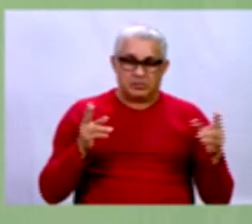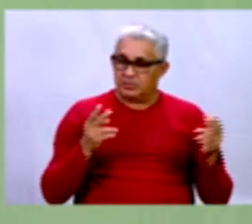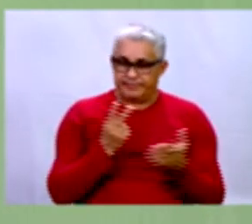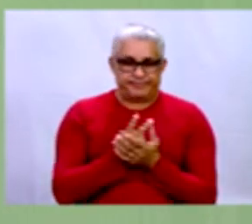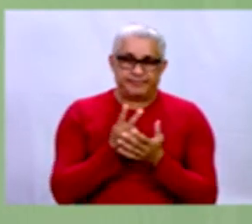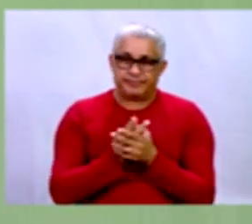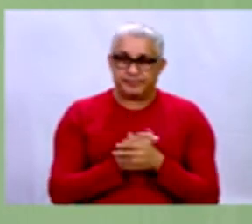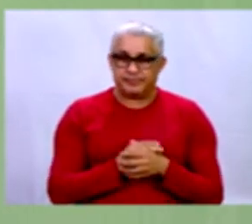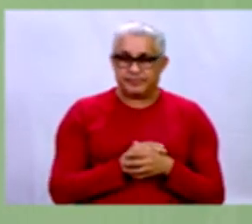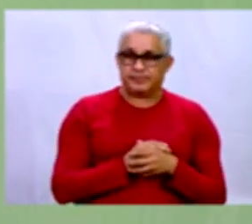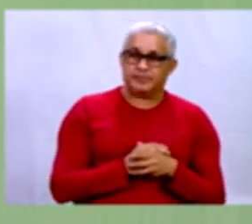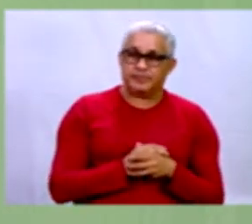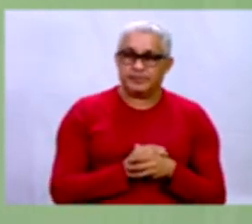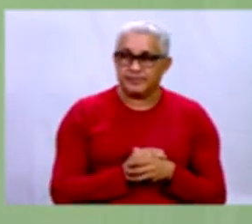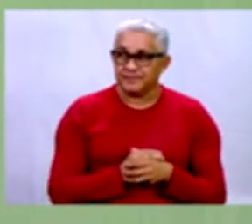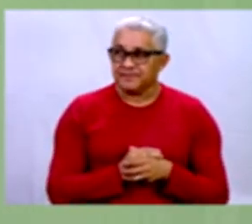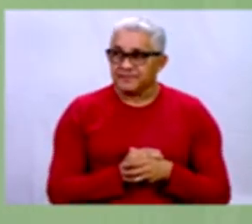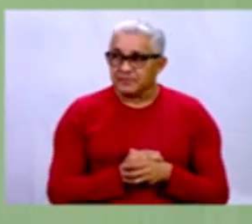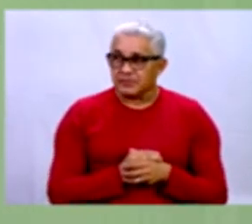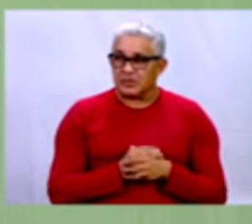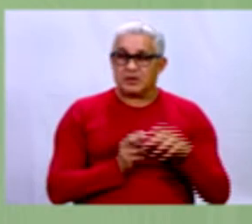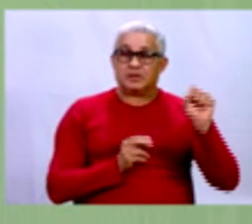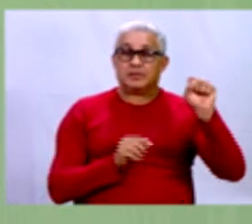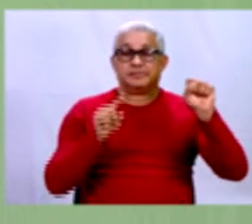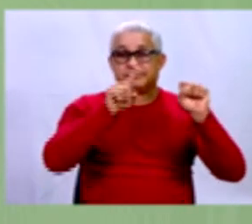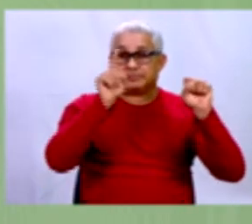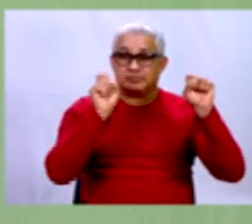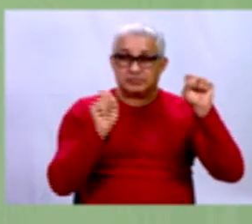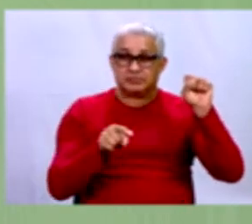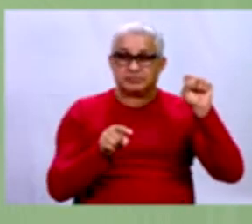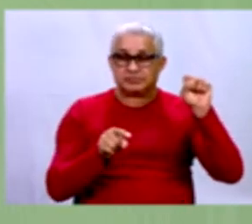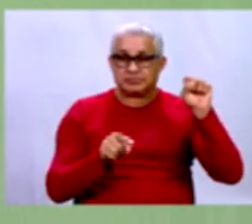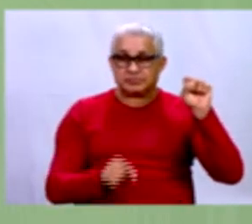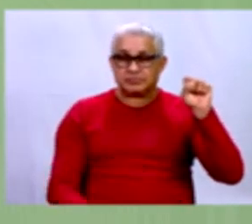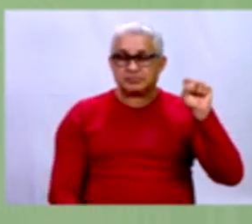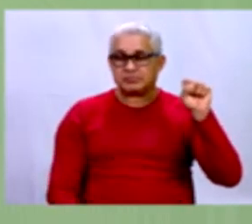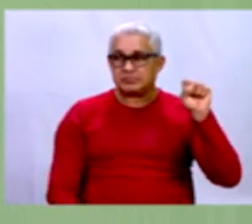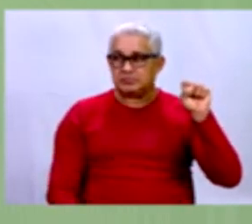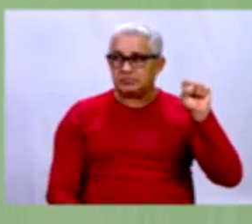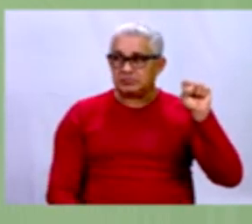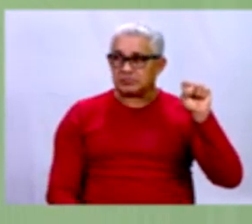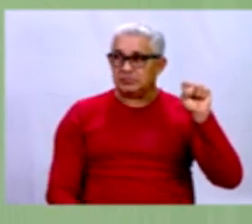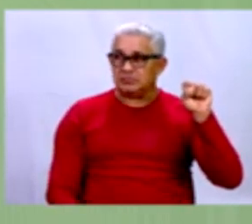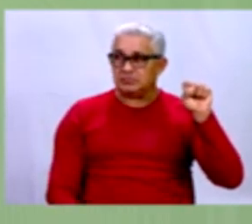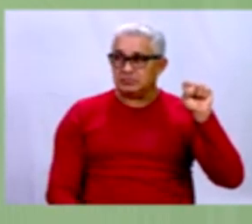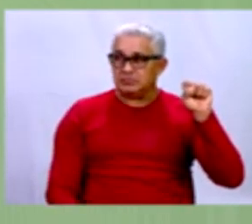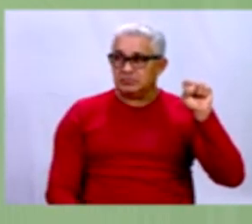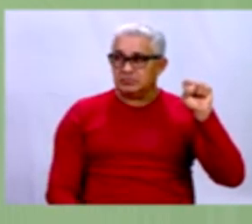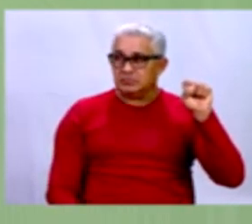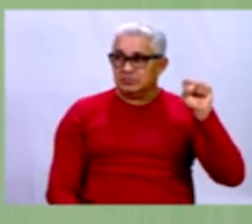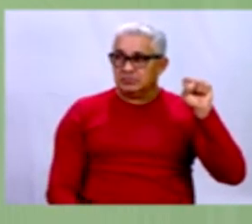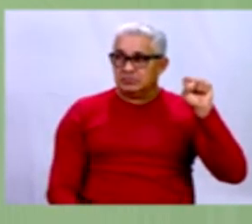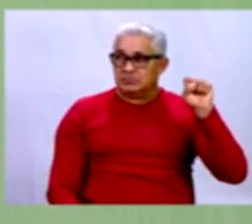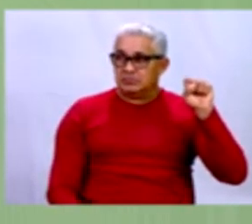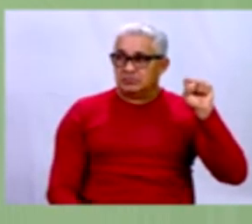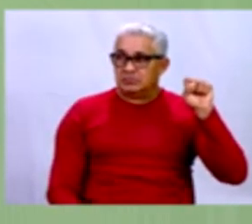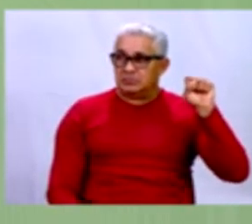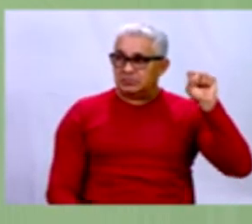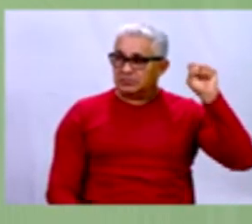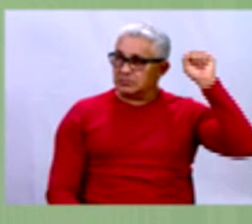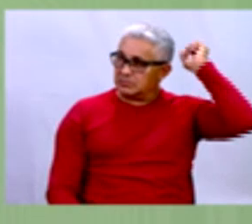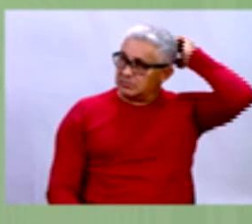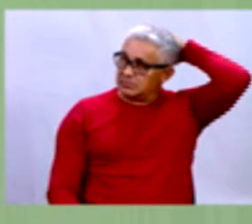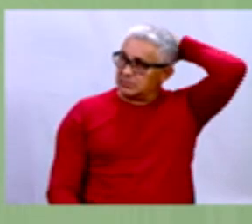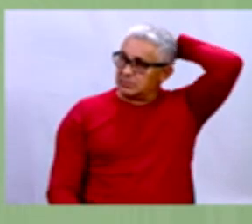tá? E o nosso S, que é o meu valor futuro aqui, que eu quero saber quanto que ele vai resgatar, é o valor que a gente